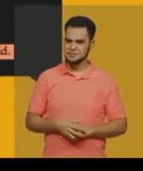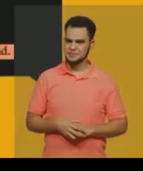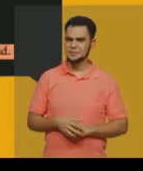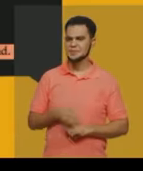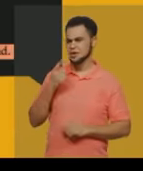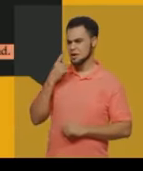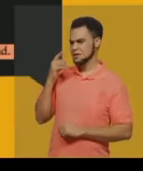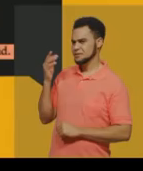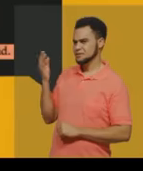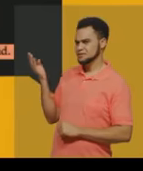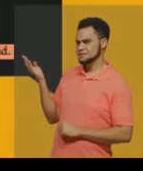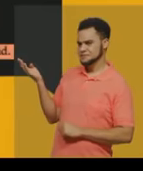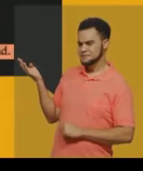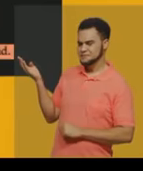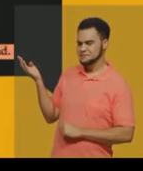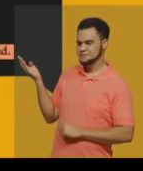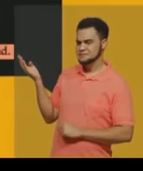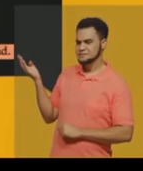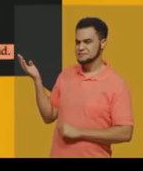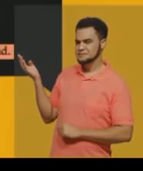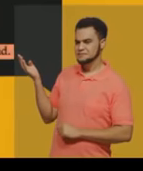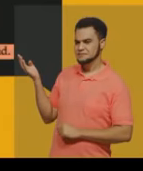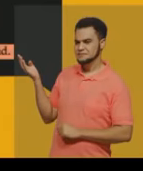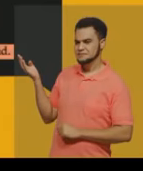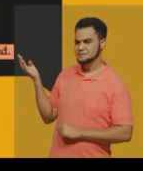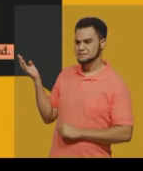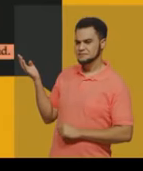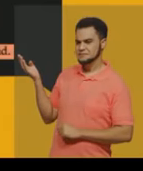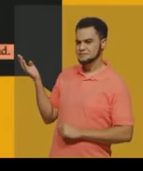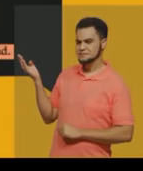And he felt the warmth